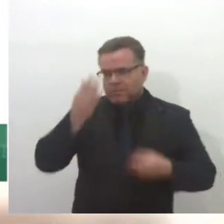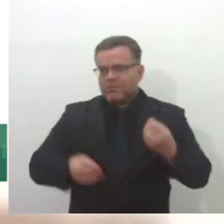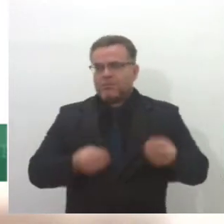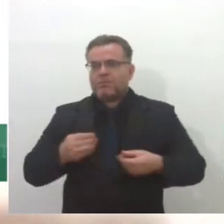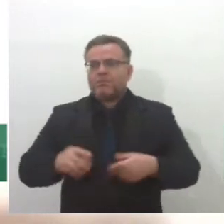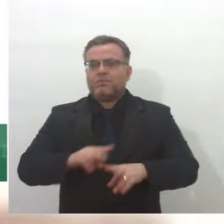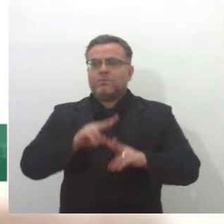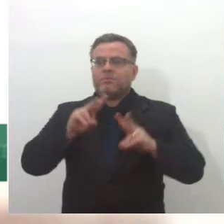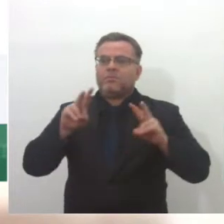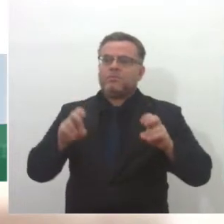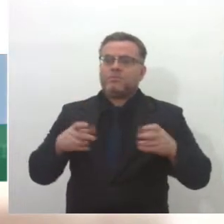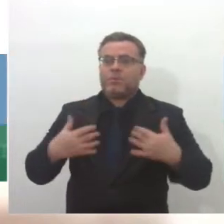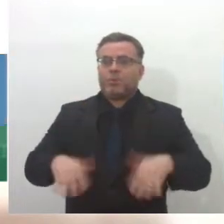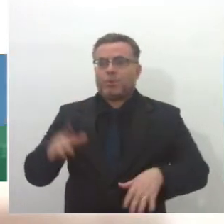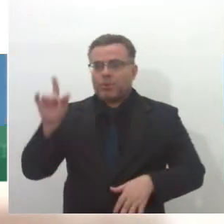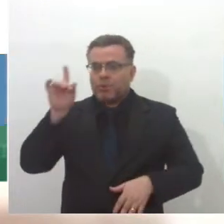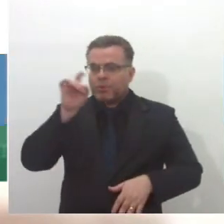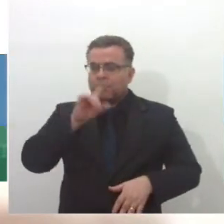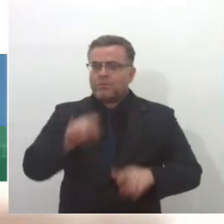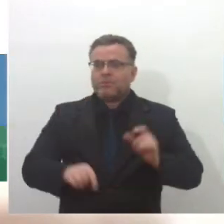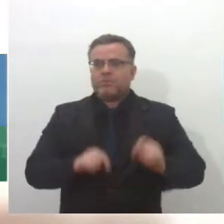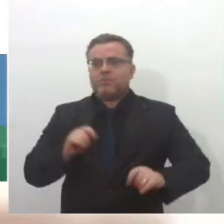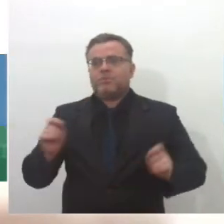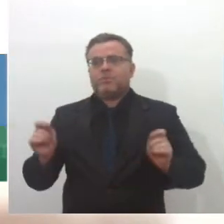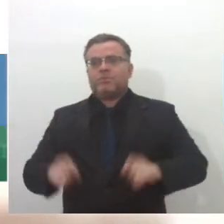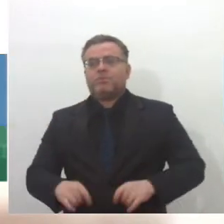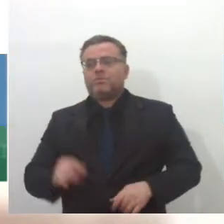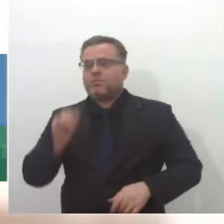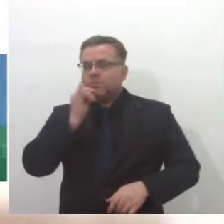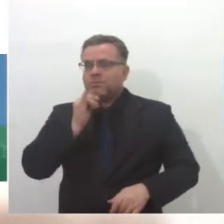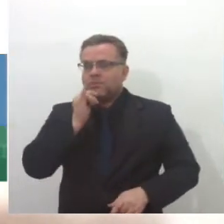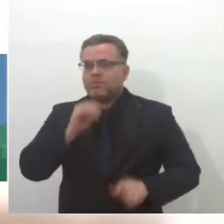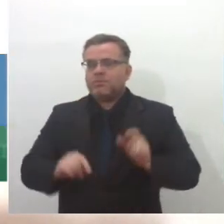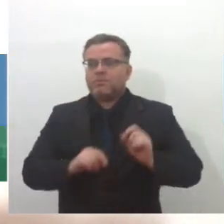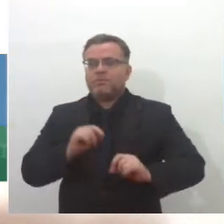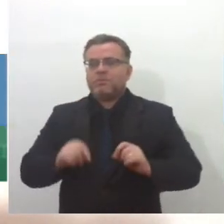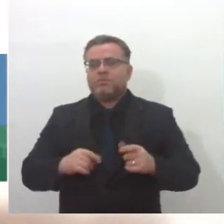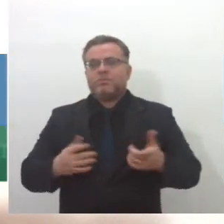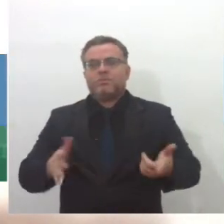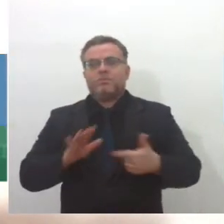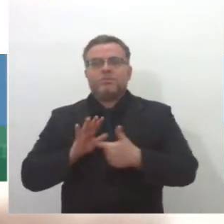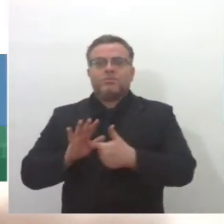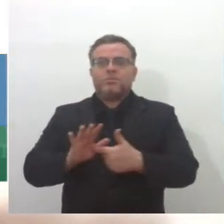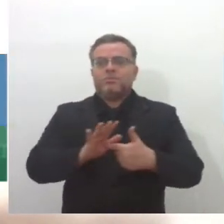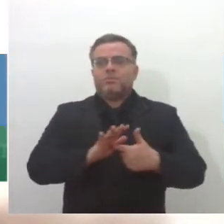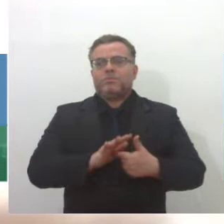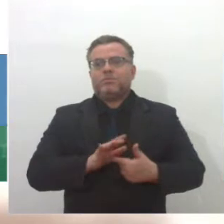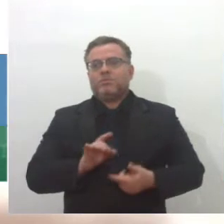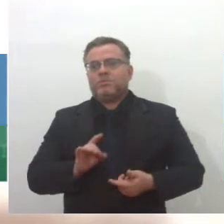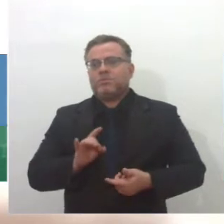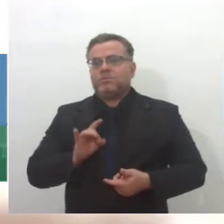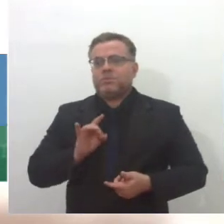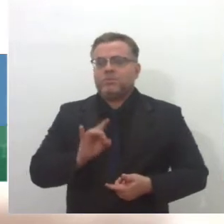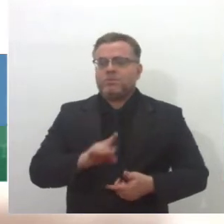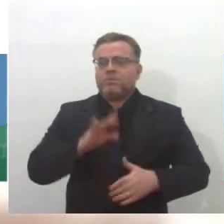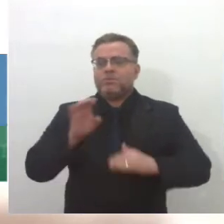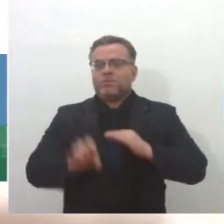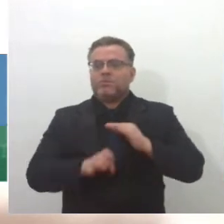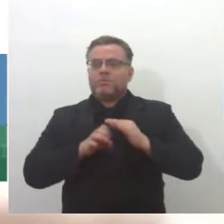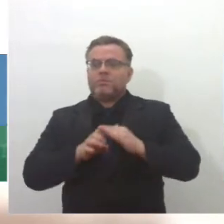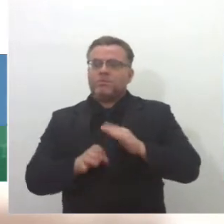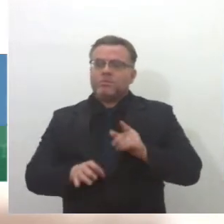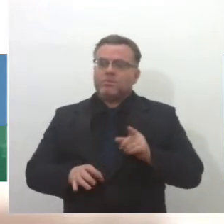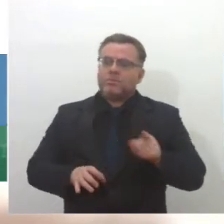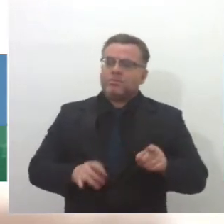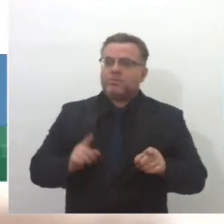complexo. Por exemplo, isso não foi só com as empresas do setor de energia elétrica,